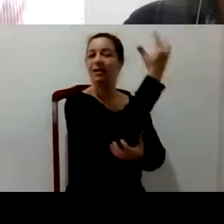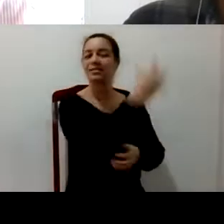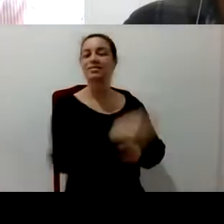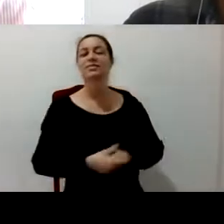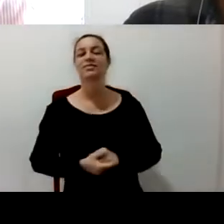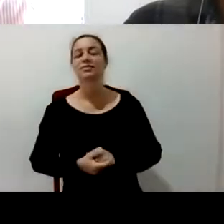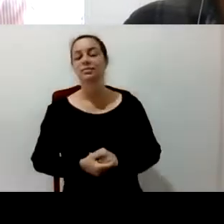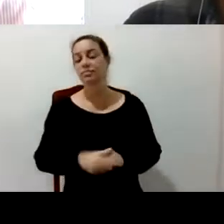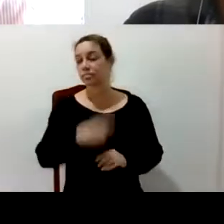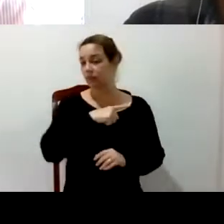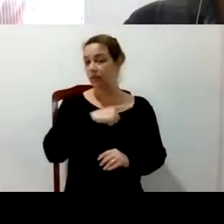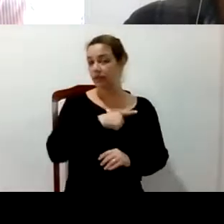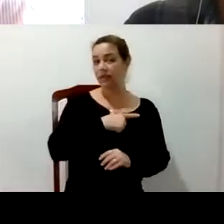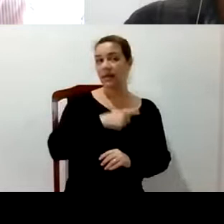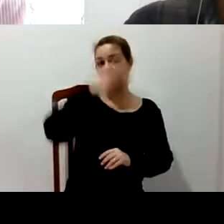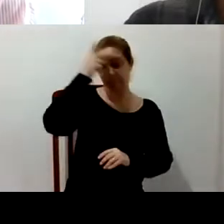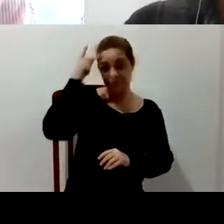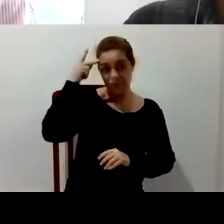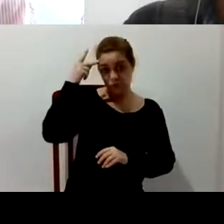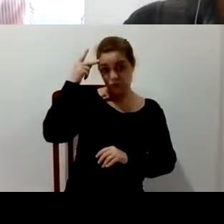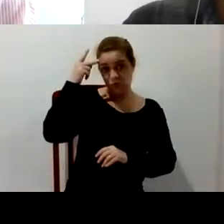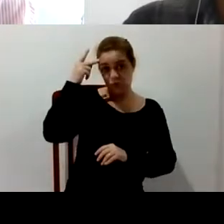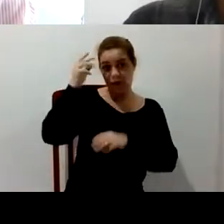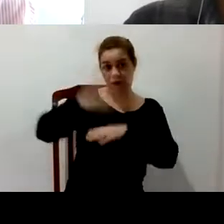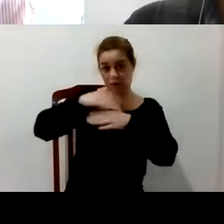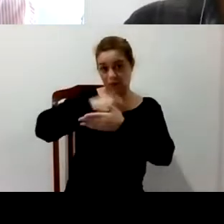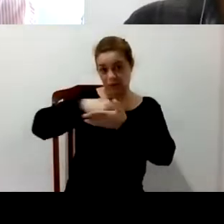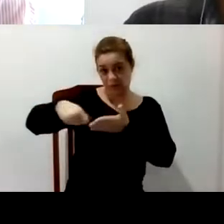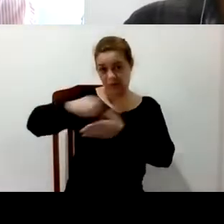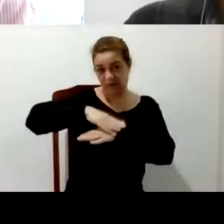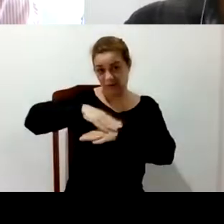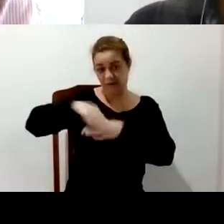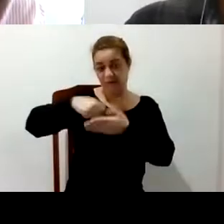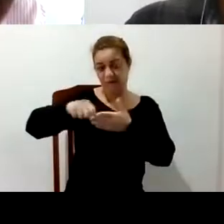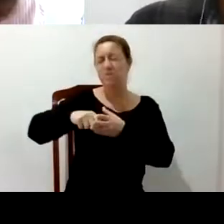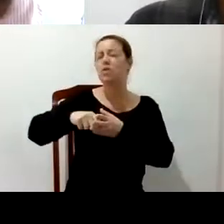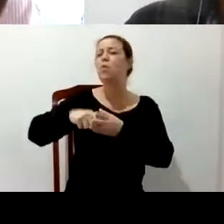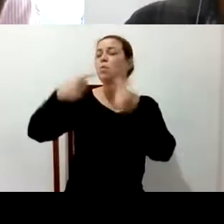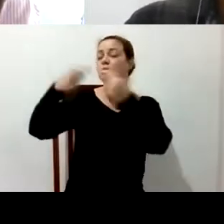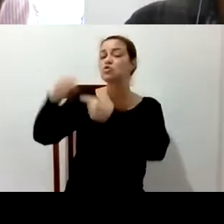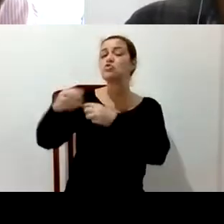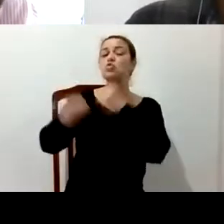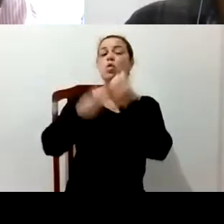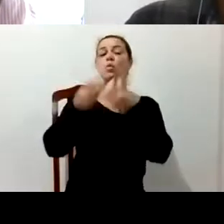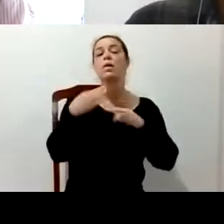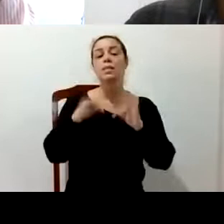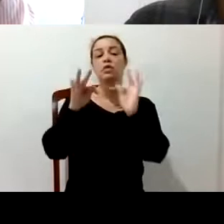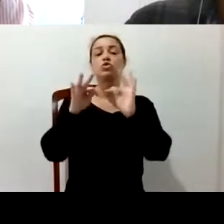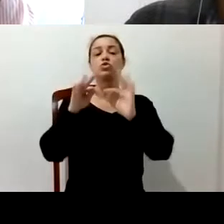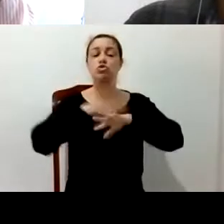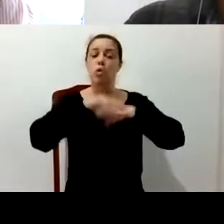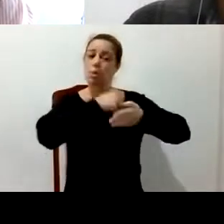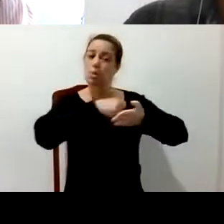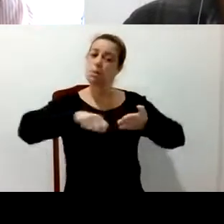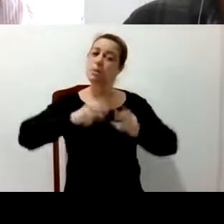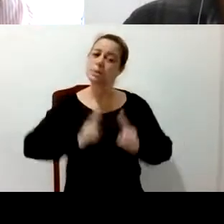um autor que discute tecnologia que é muito importante. Esse autor, ele